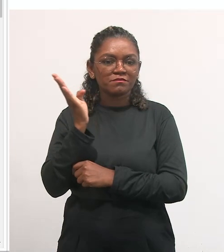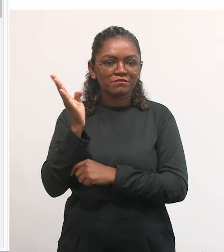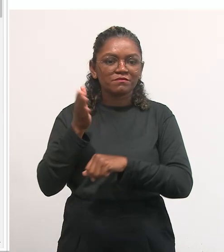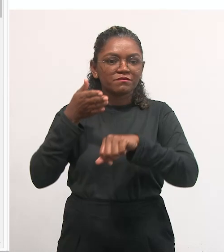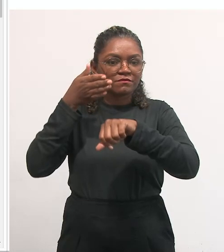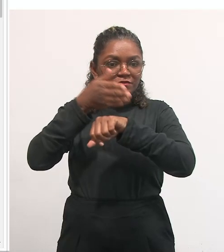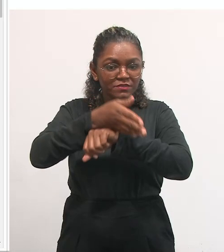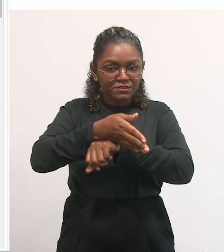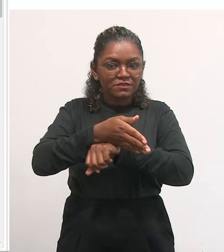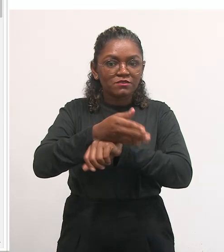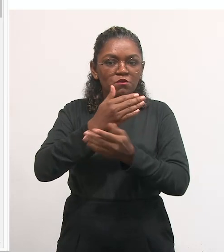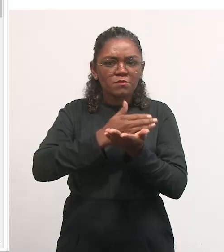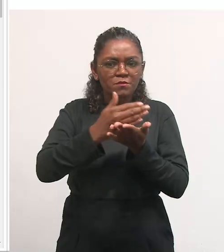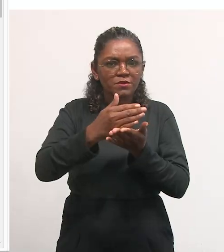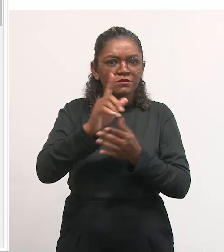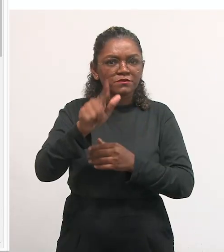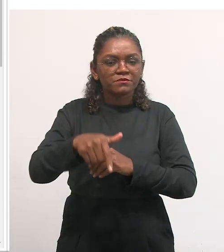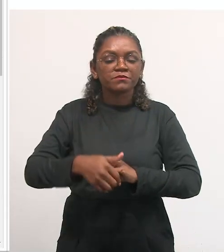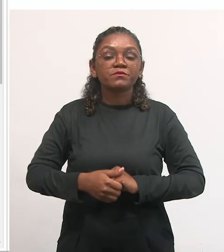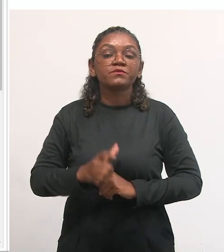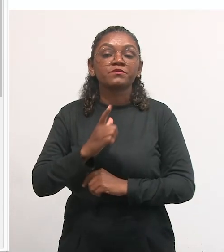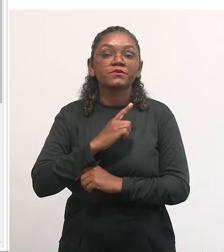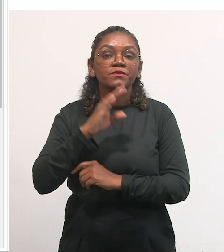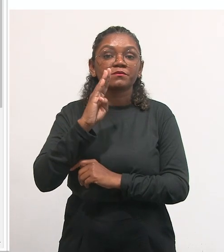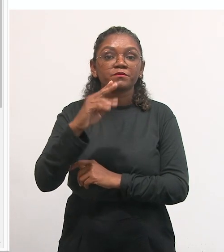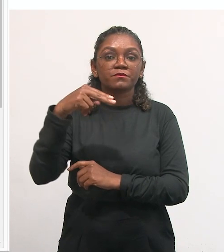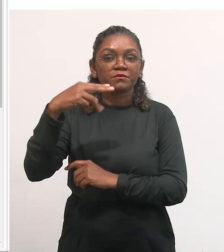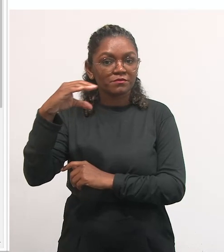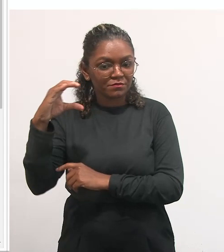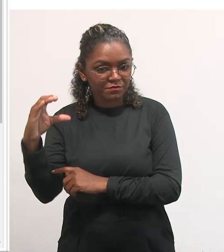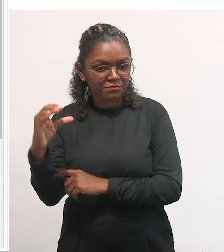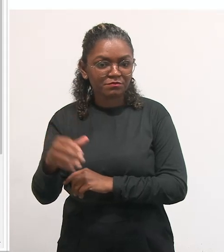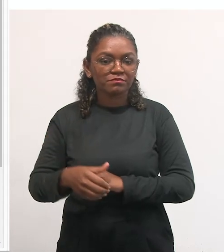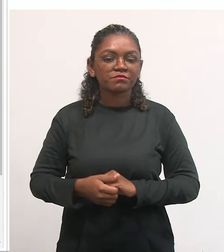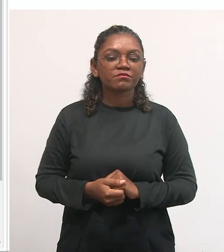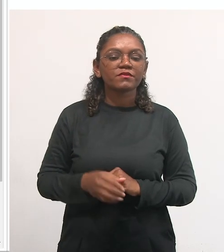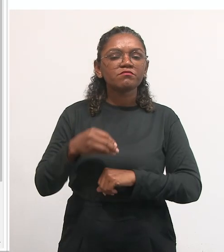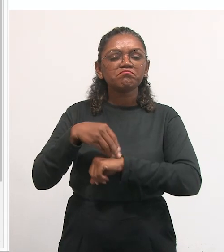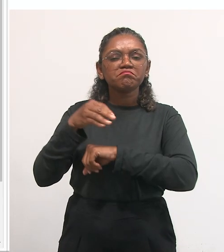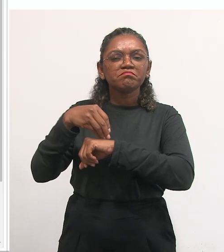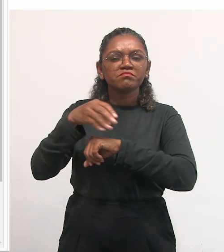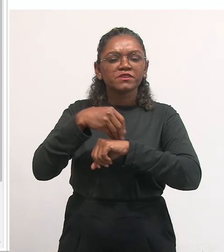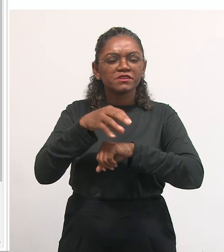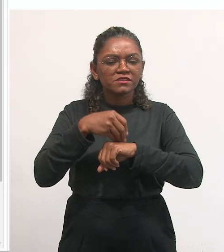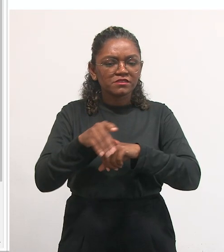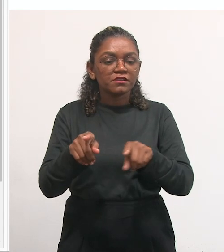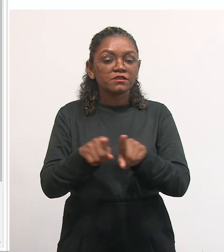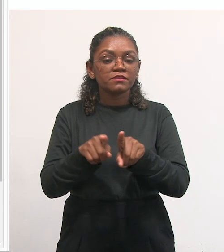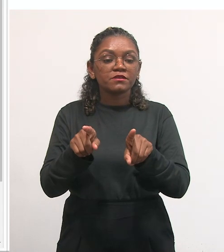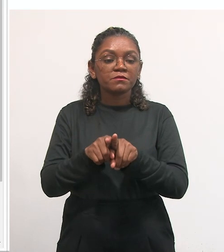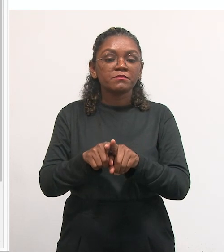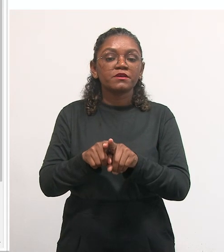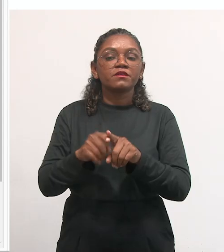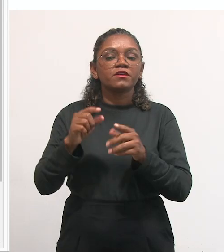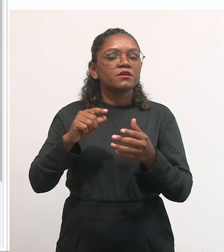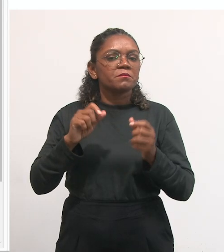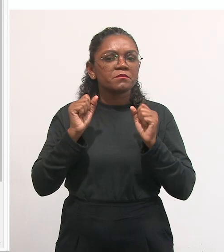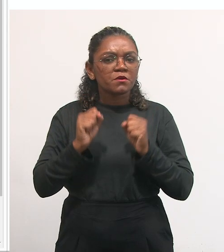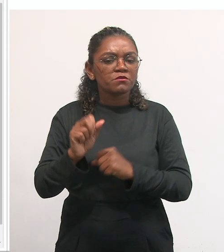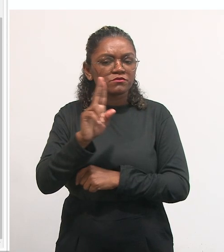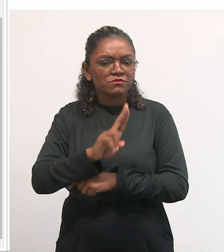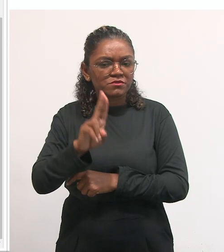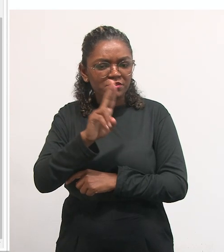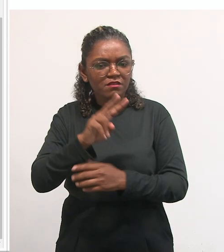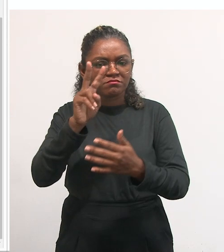você tem a base nacional curricular, as orientações iniciais, e aí você pode navegar em forma de PDF ou